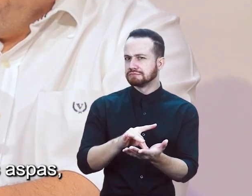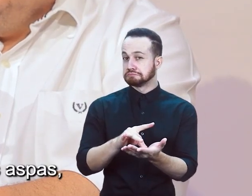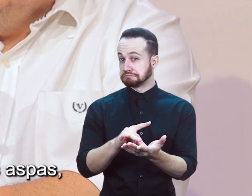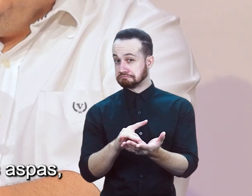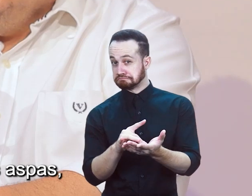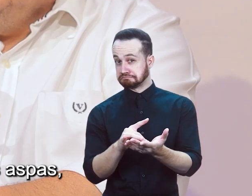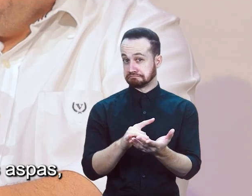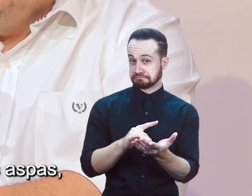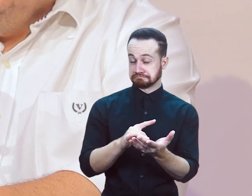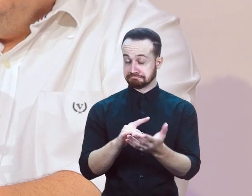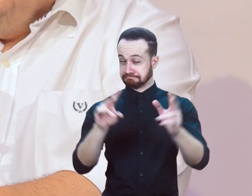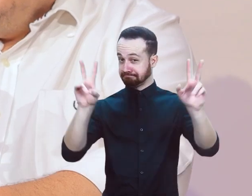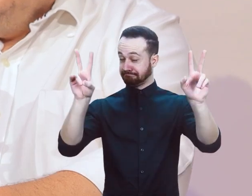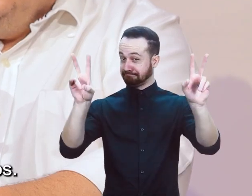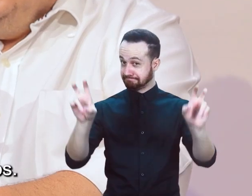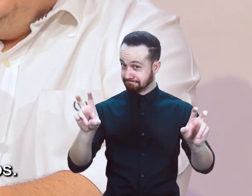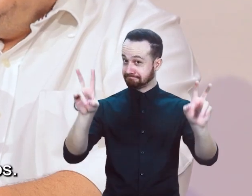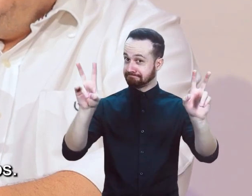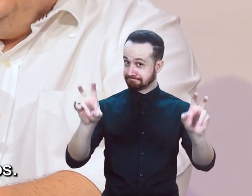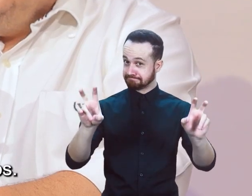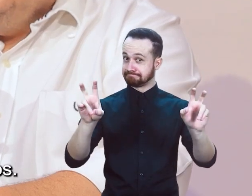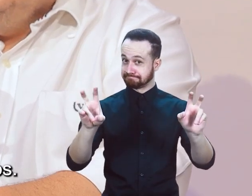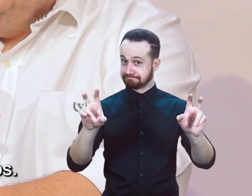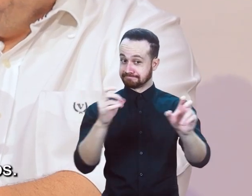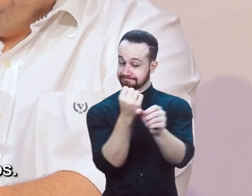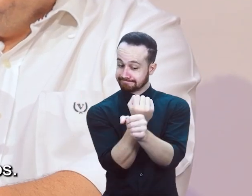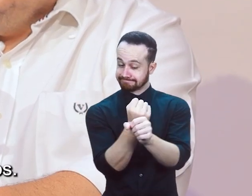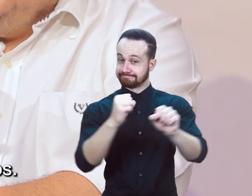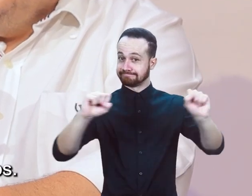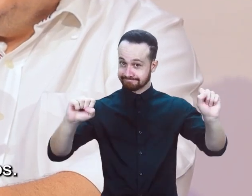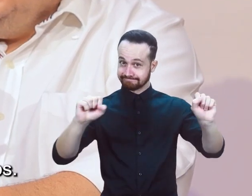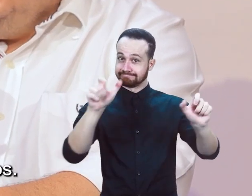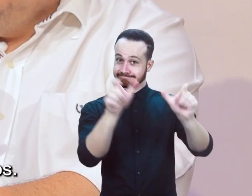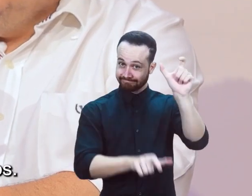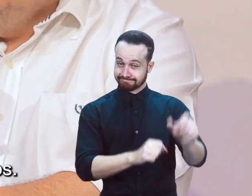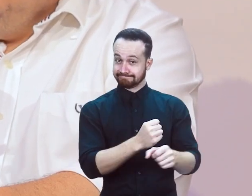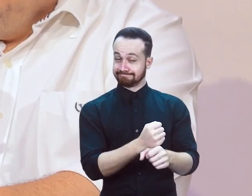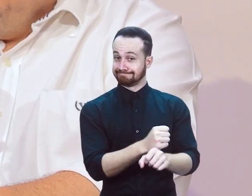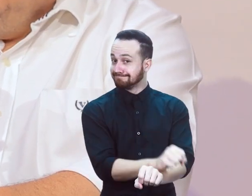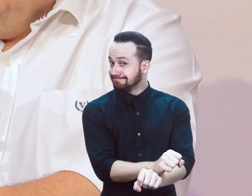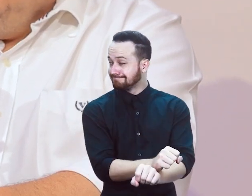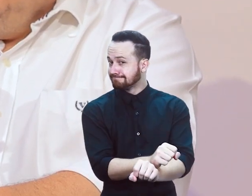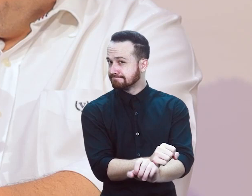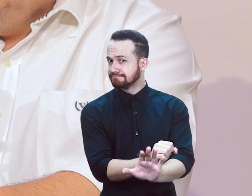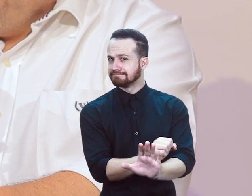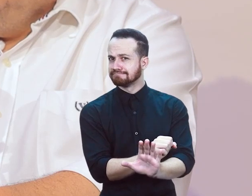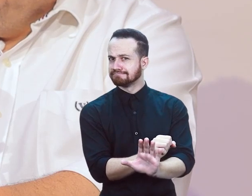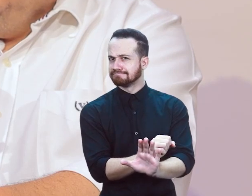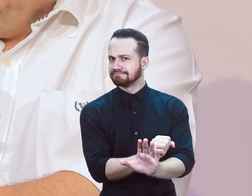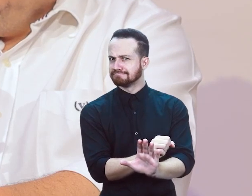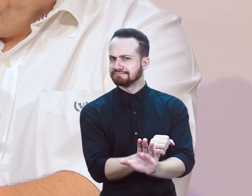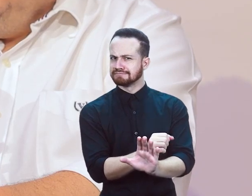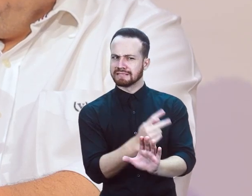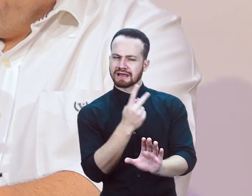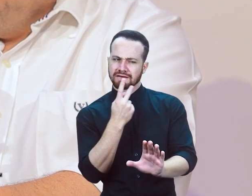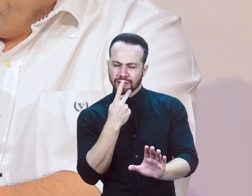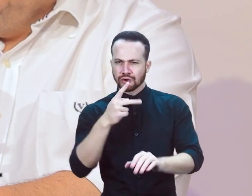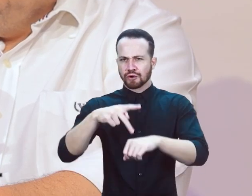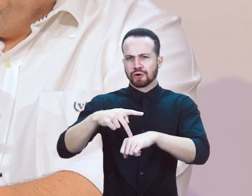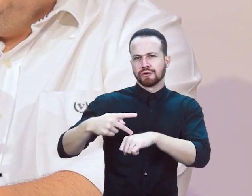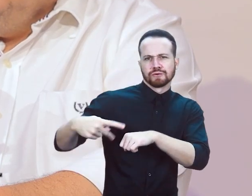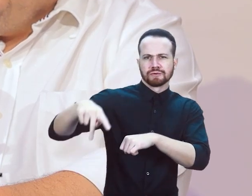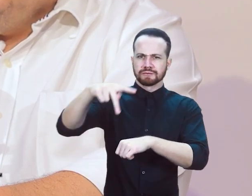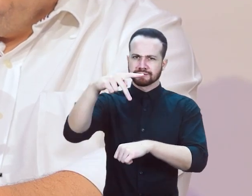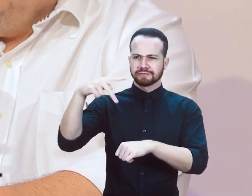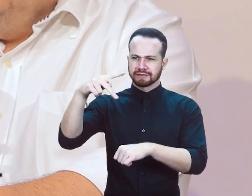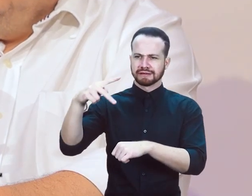entre muitas aspas, da libertação dos escravizados, você falou da Inglaterra, eu concordo